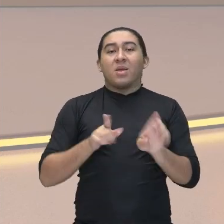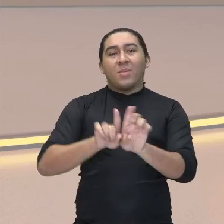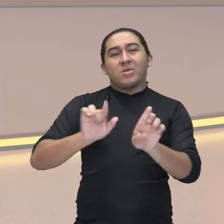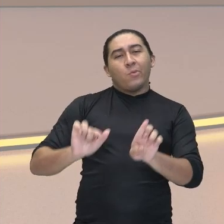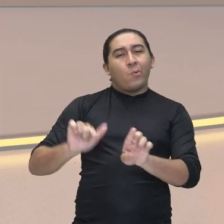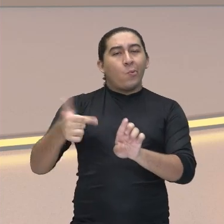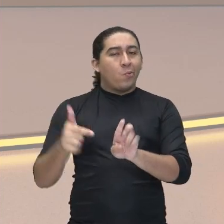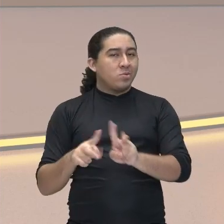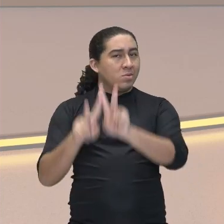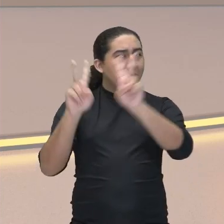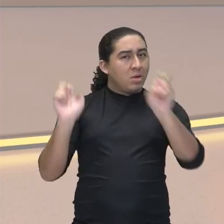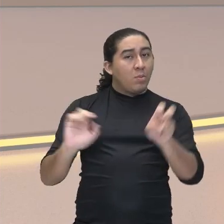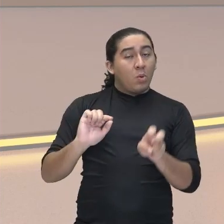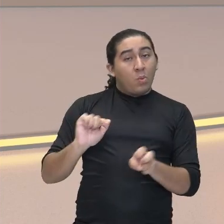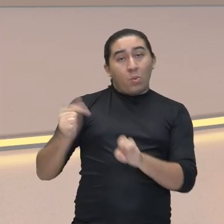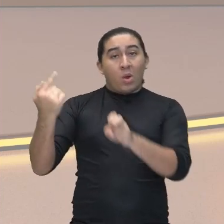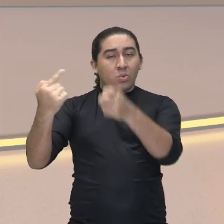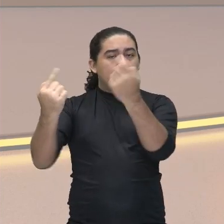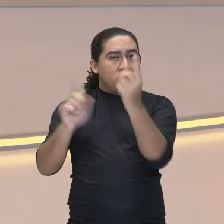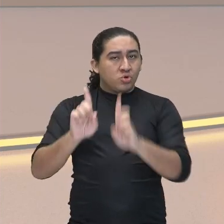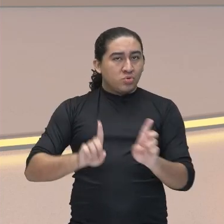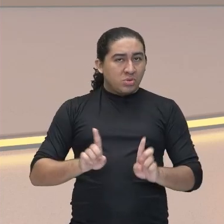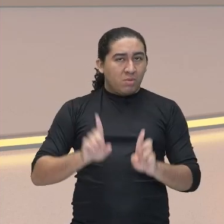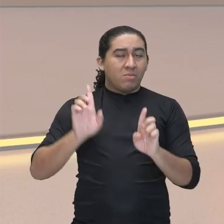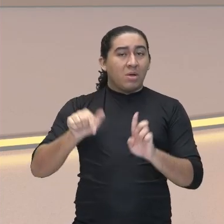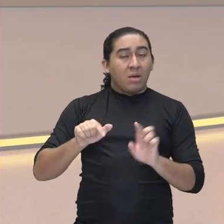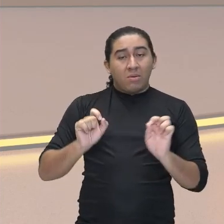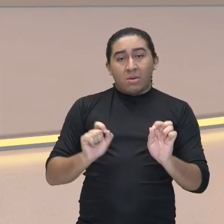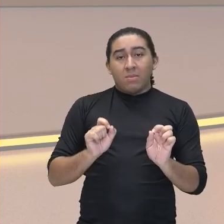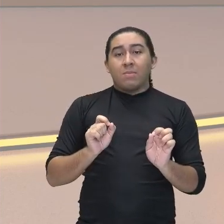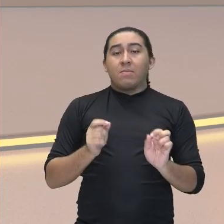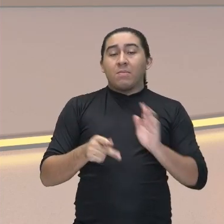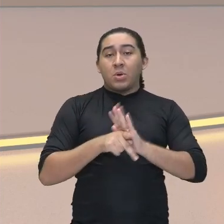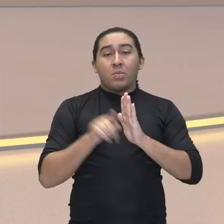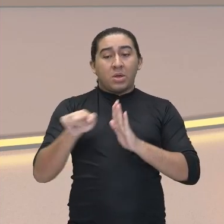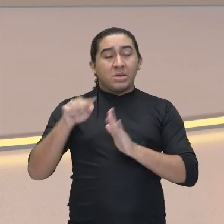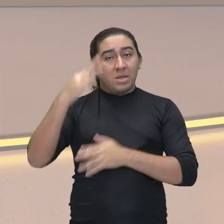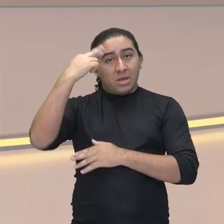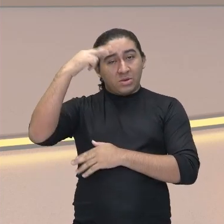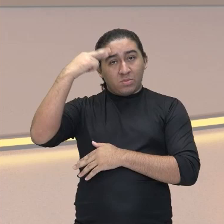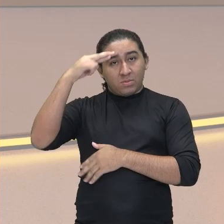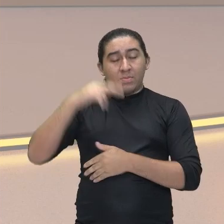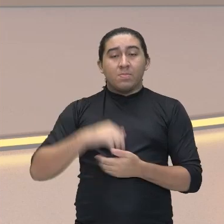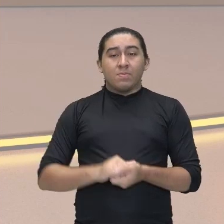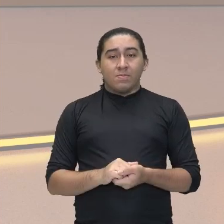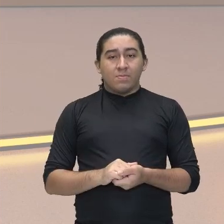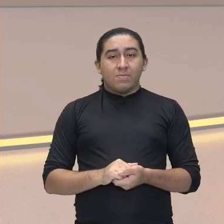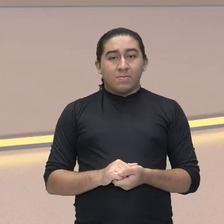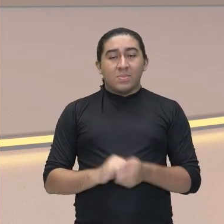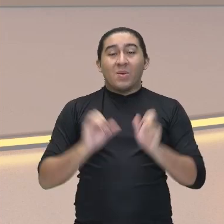questão, é um outro tema, né, de aprofundamento sobre a lógica aristotélica.